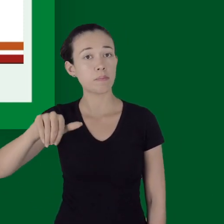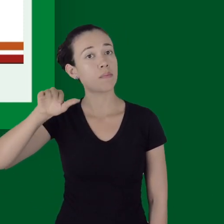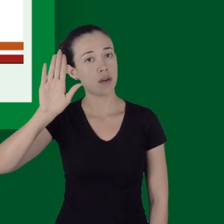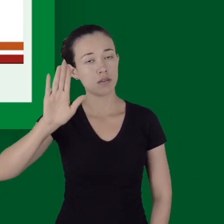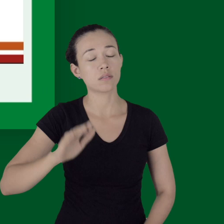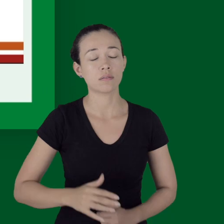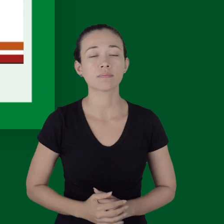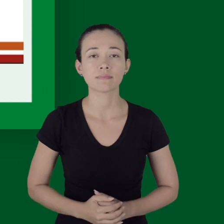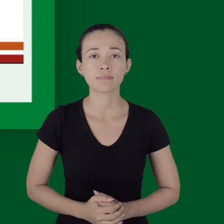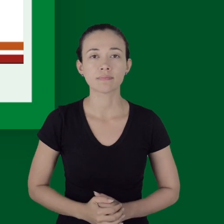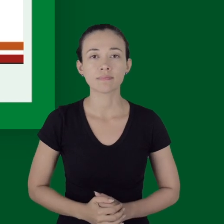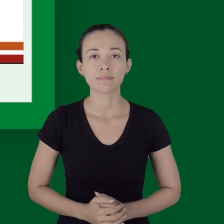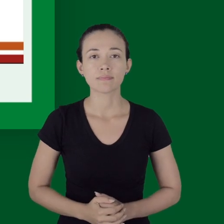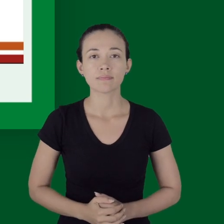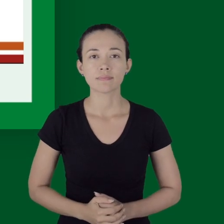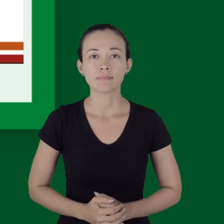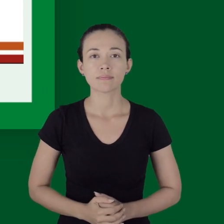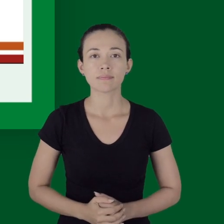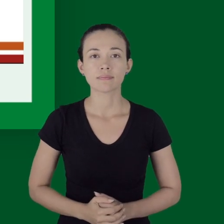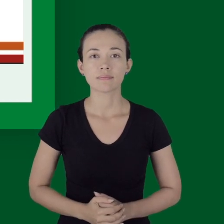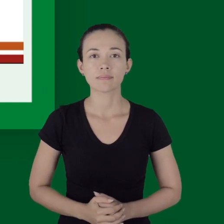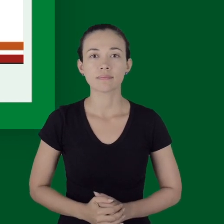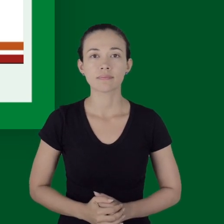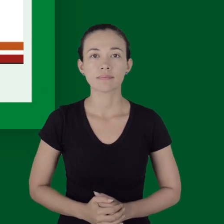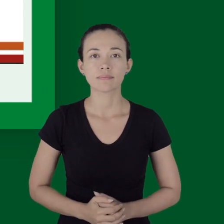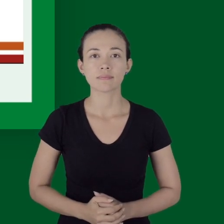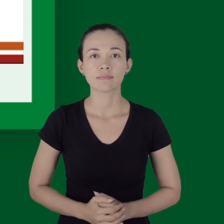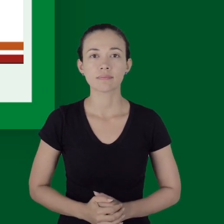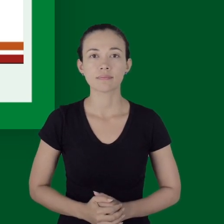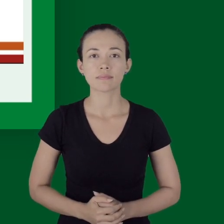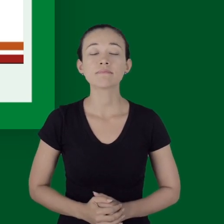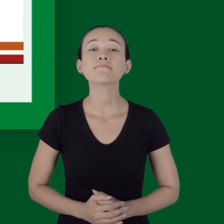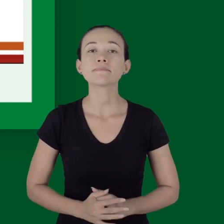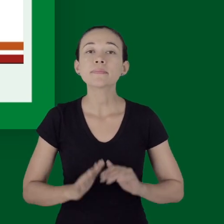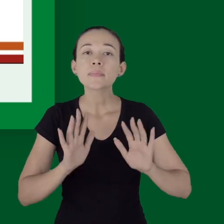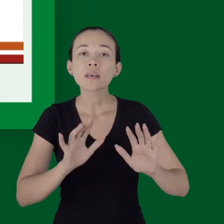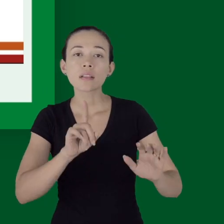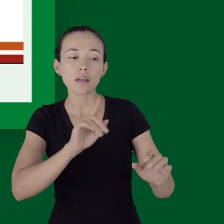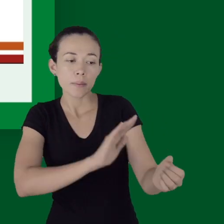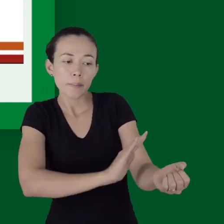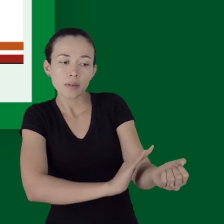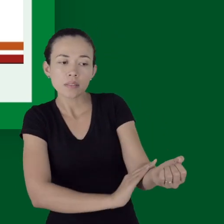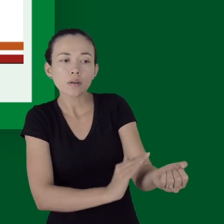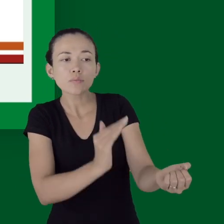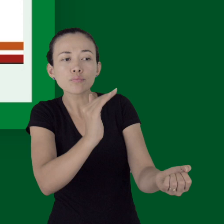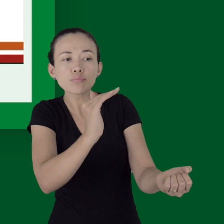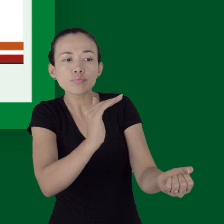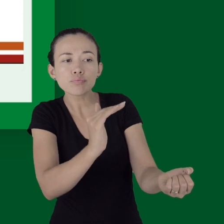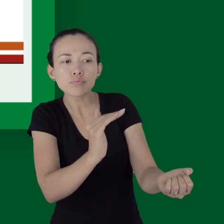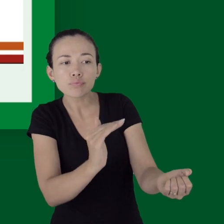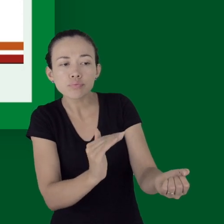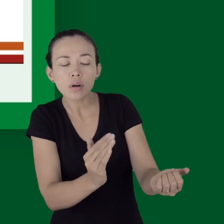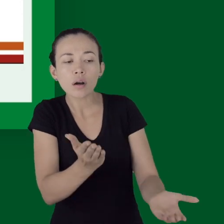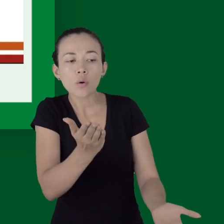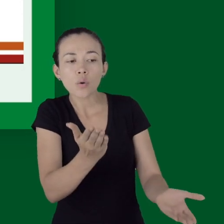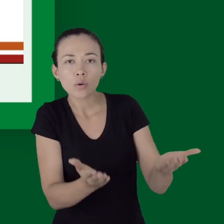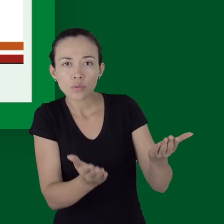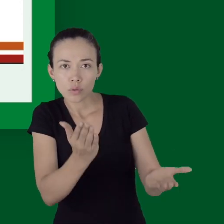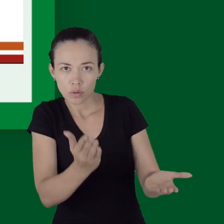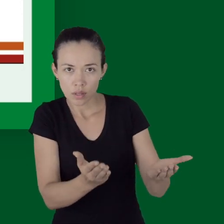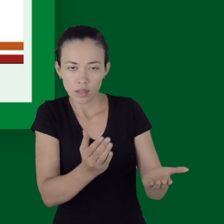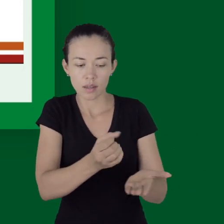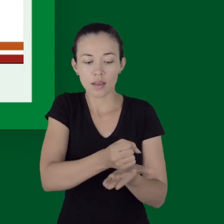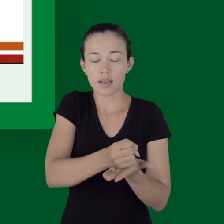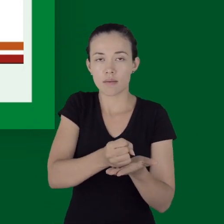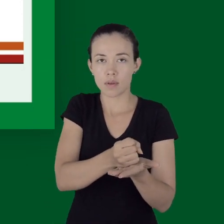a pressão ela seja abaixada com medicações intravenosas, que a gente consegue um controle melhor. Na USA, temos